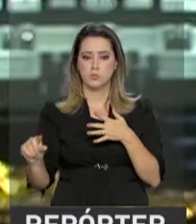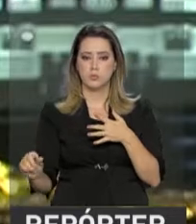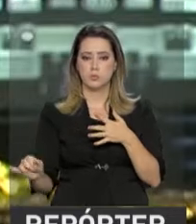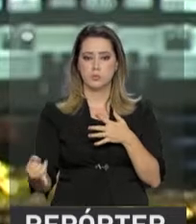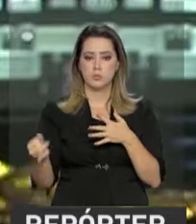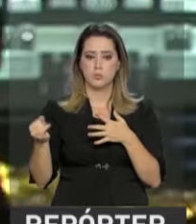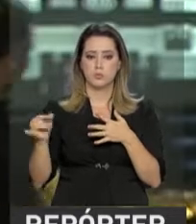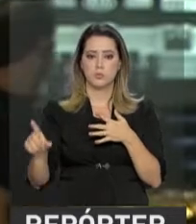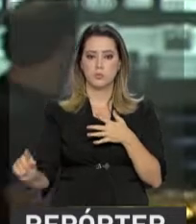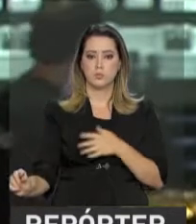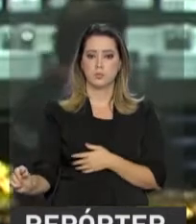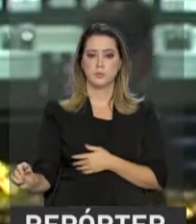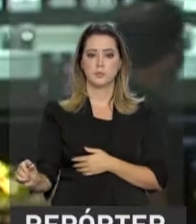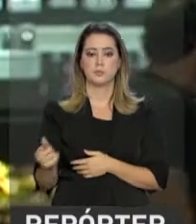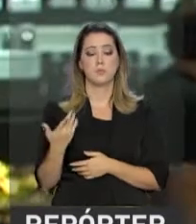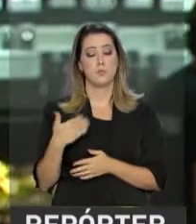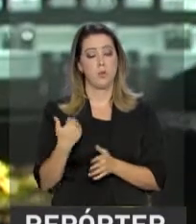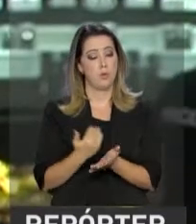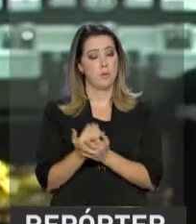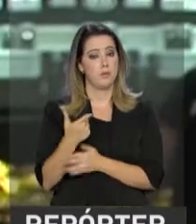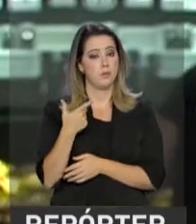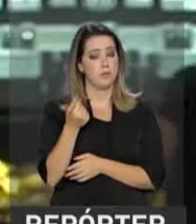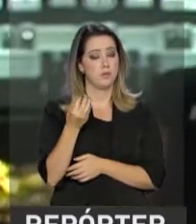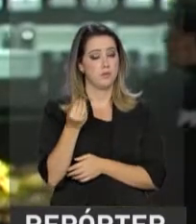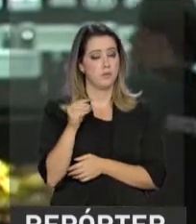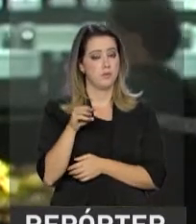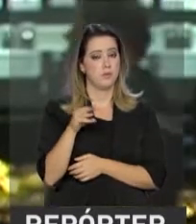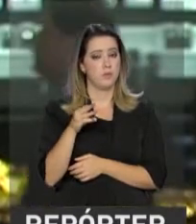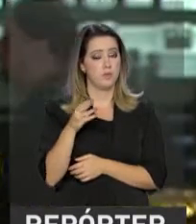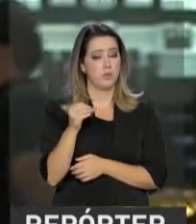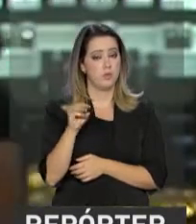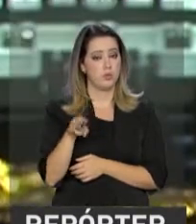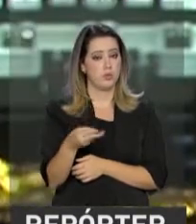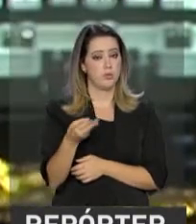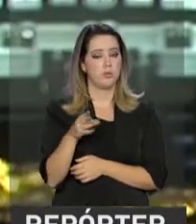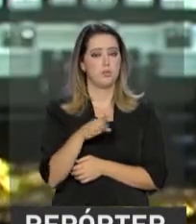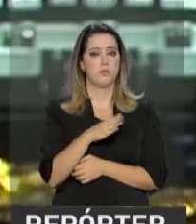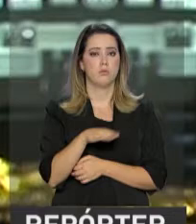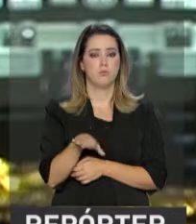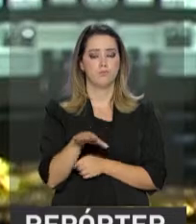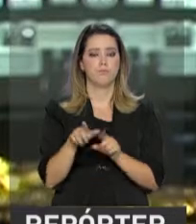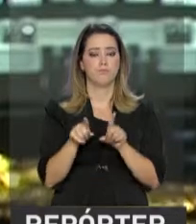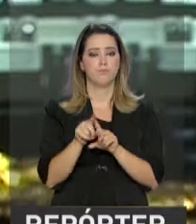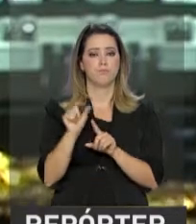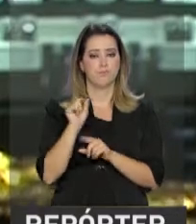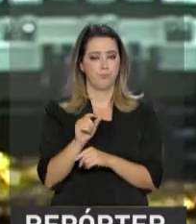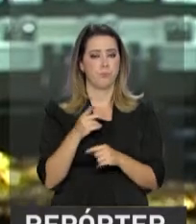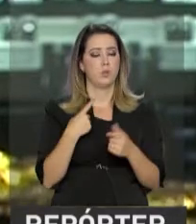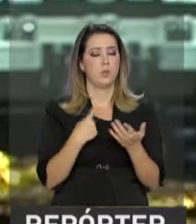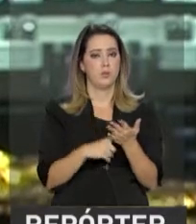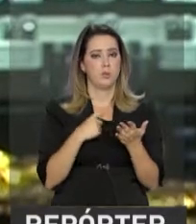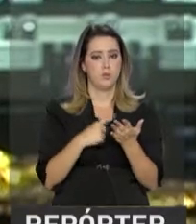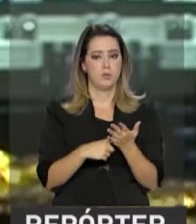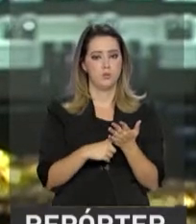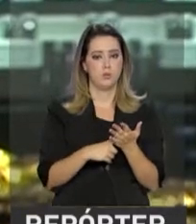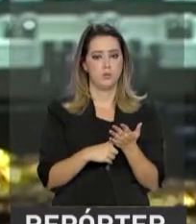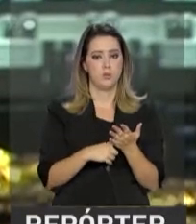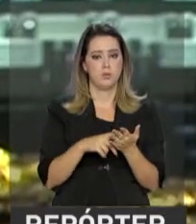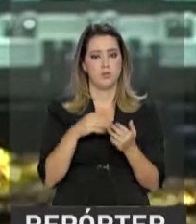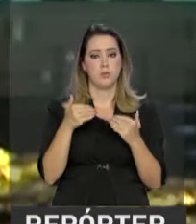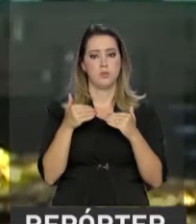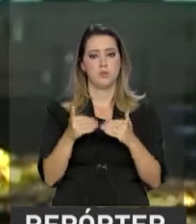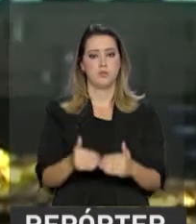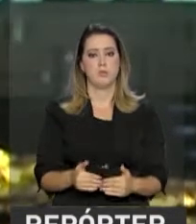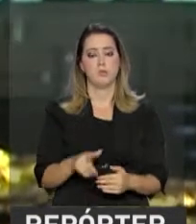juros o evento vai começar logo mais às 20 e 30 além do presidente tema está confirmado a presidente a presença